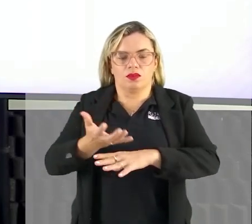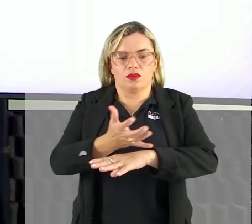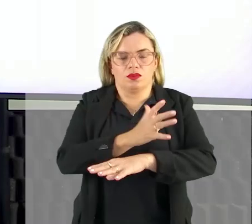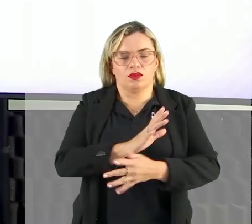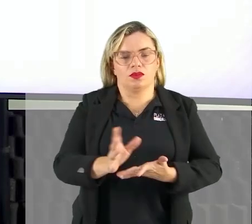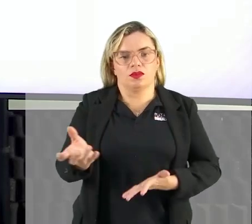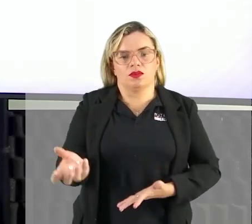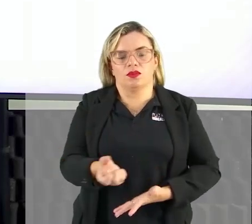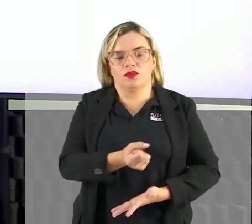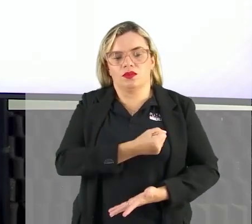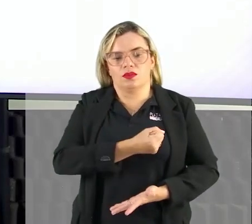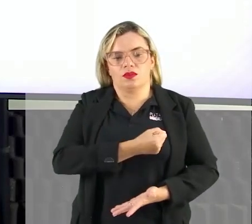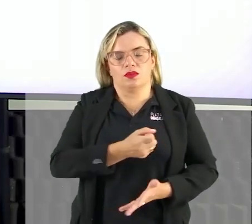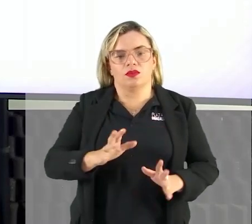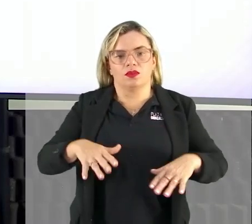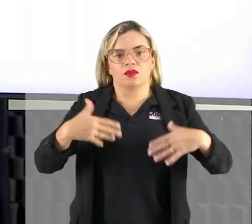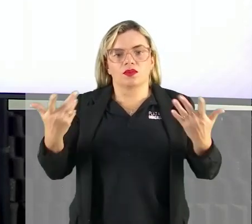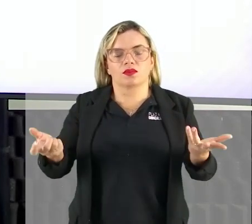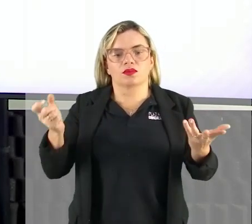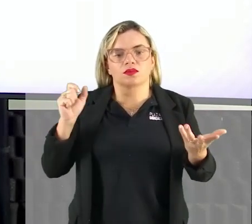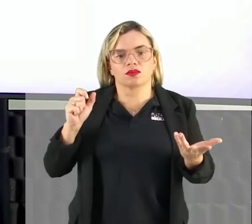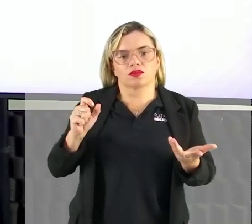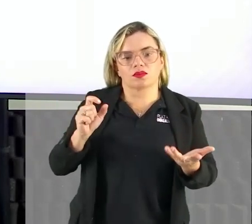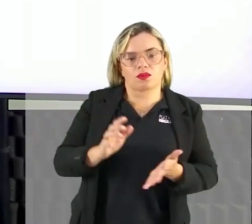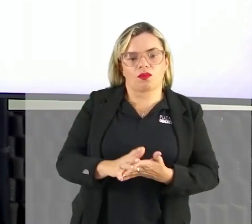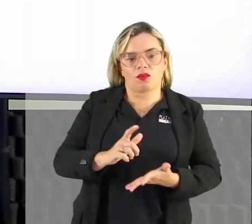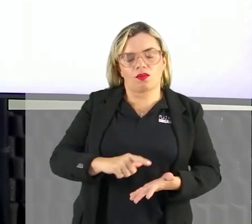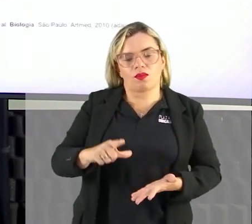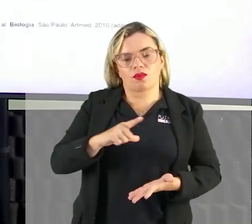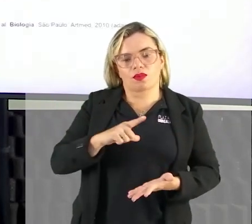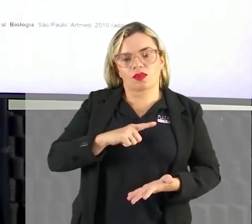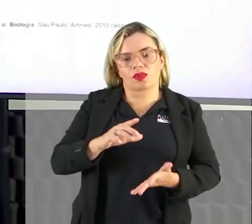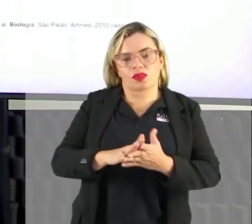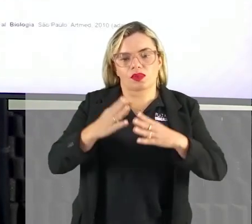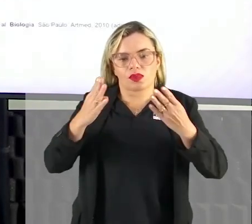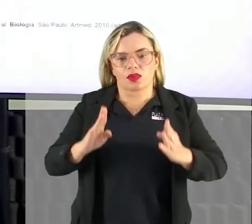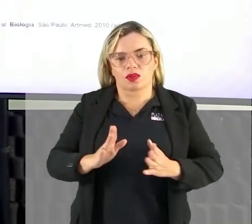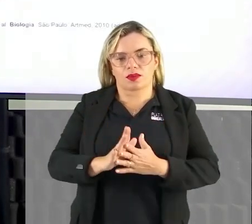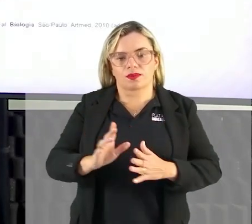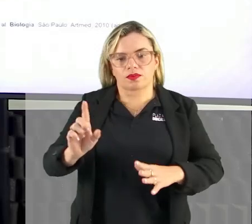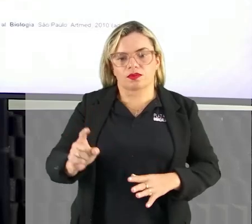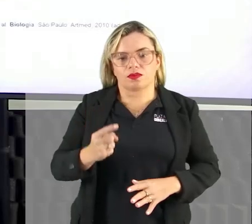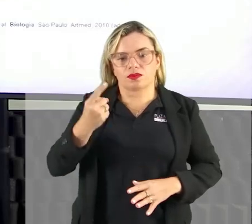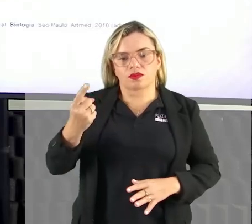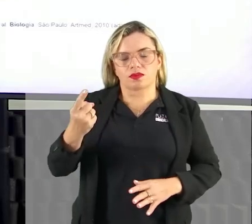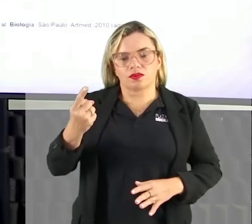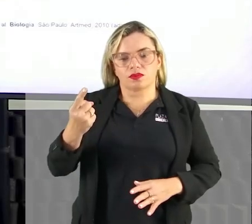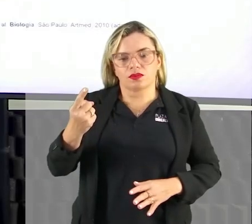está indicada pelo... Aí a gente tem que ver lá, né? Número 1 foi